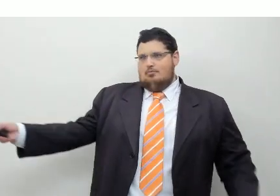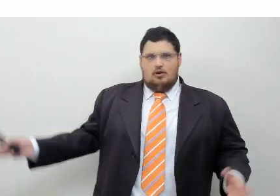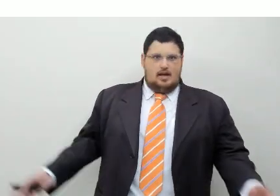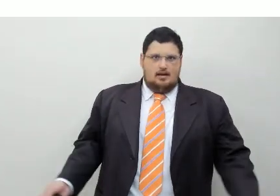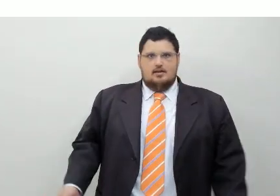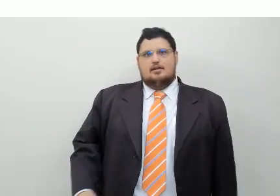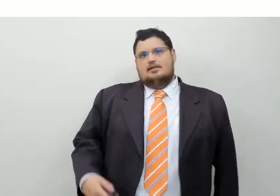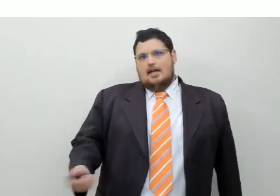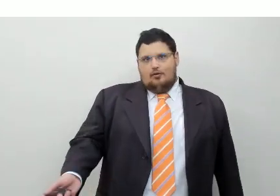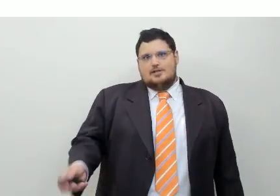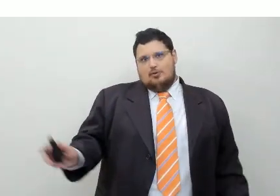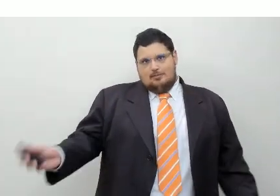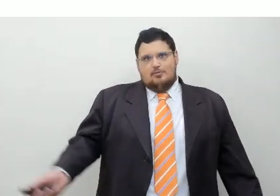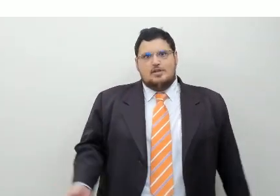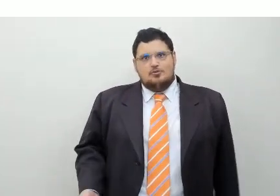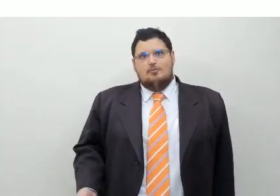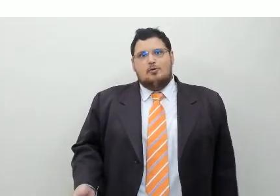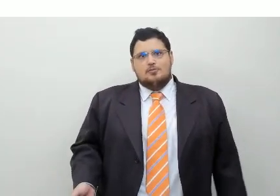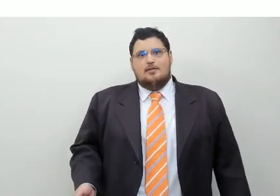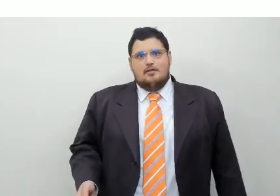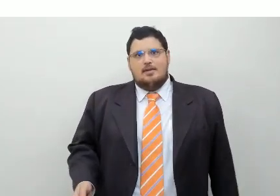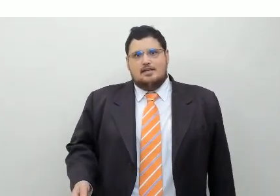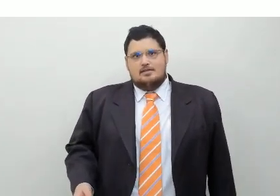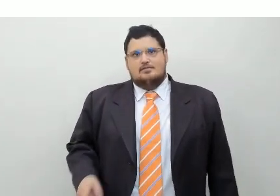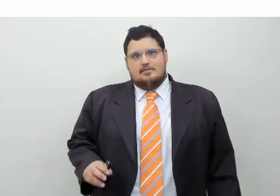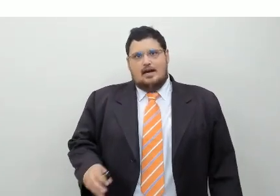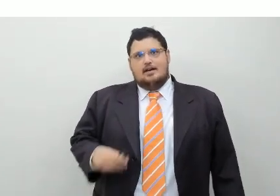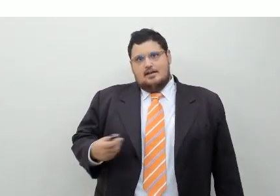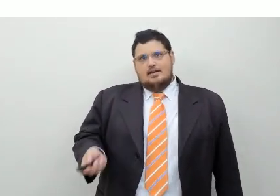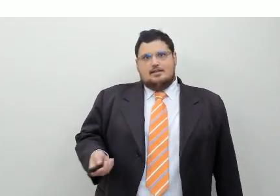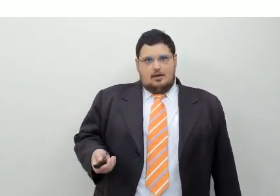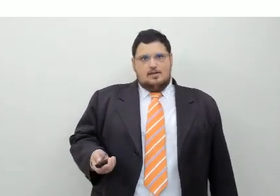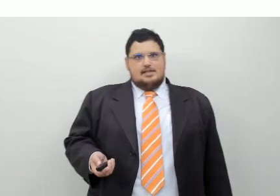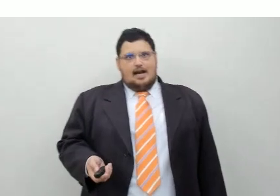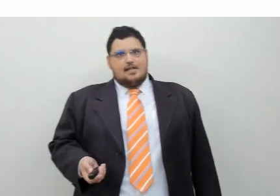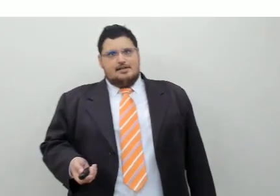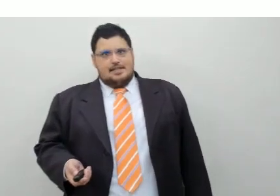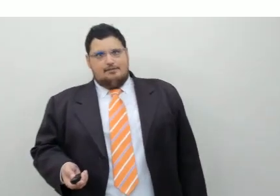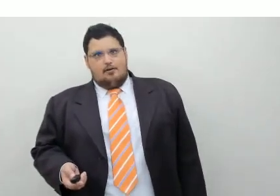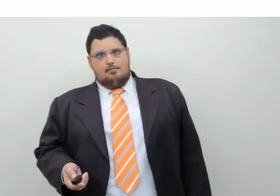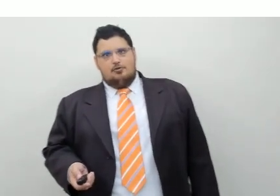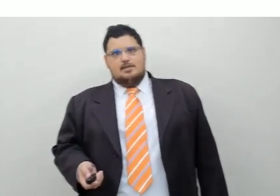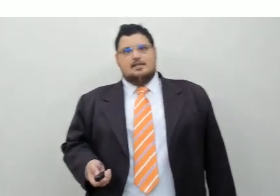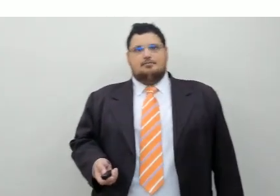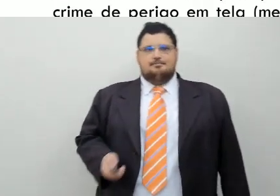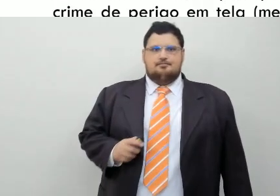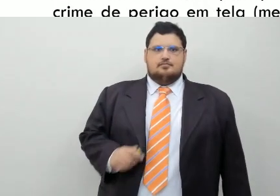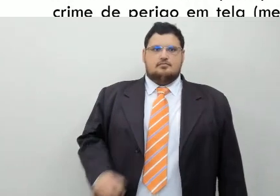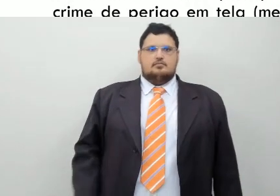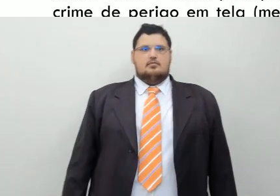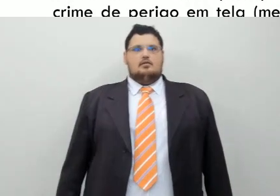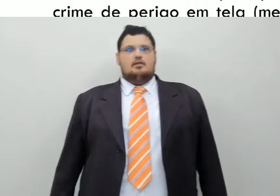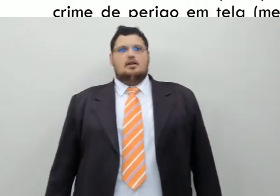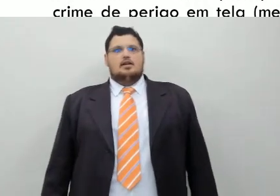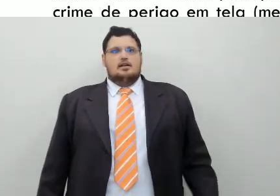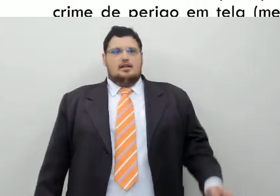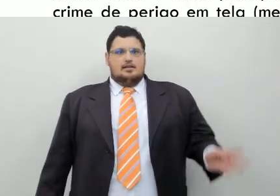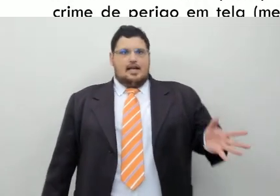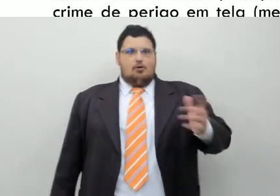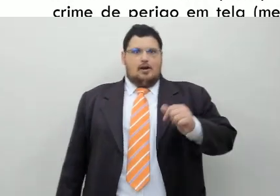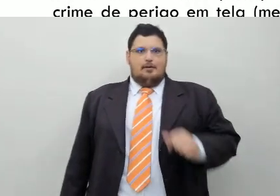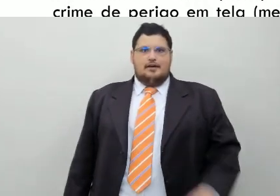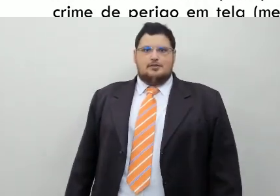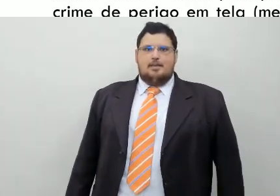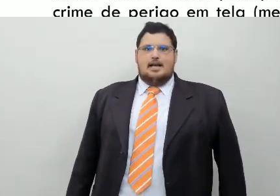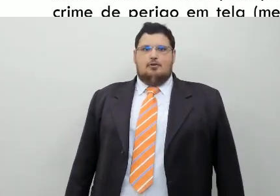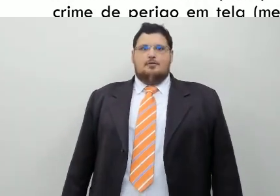cair e morrer, daí eu vou responder por homicídio culposo, provavelmente. Tá? Então, nesse caso, vai ser na forma por omissão. Daí,